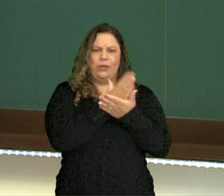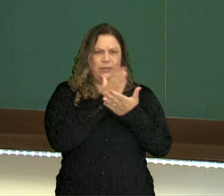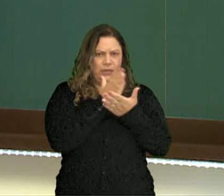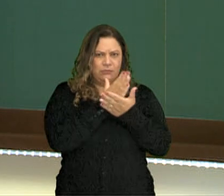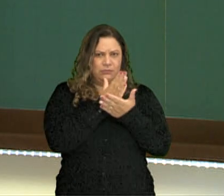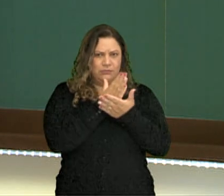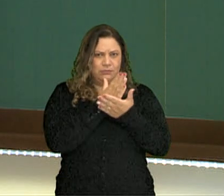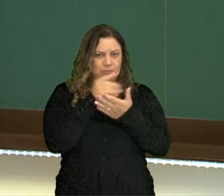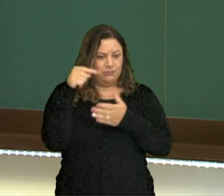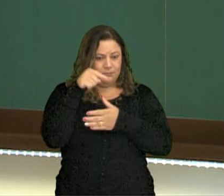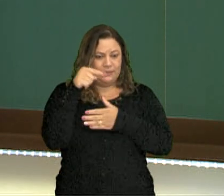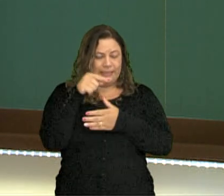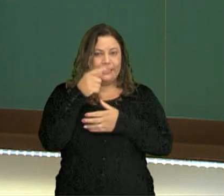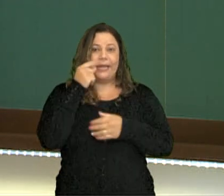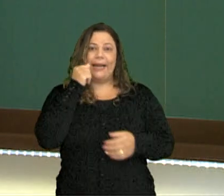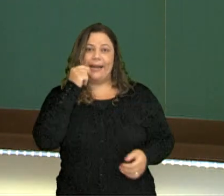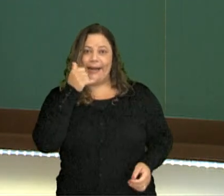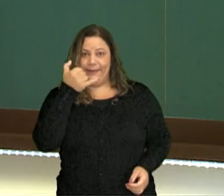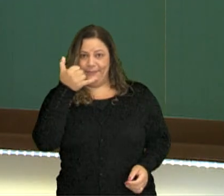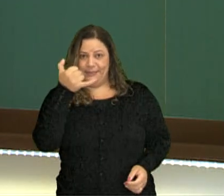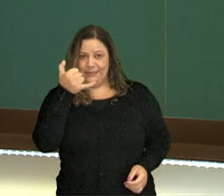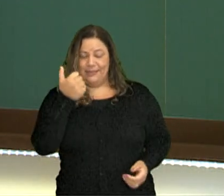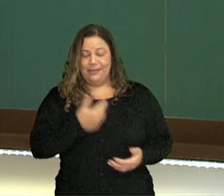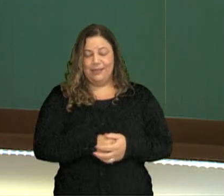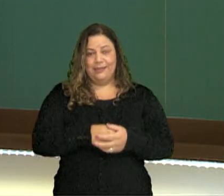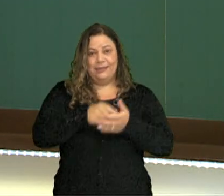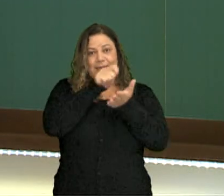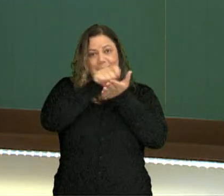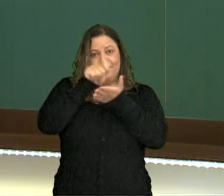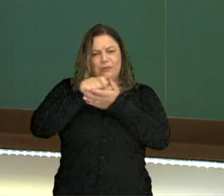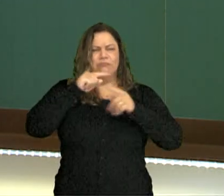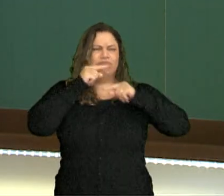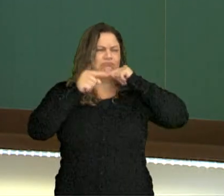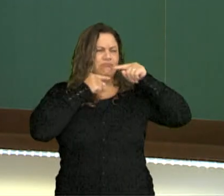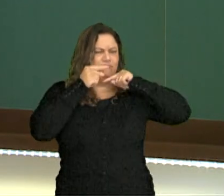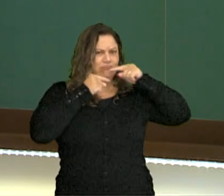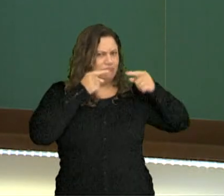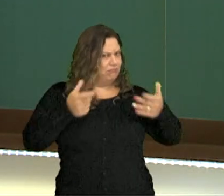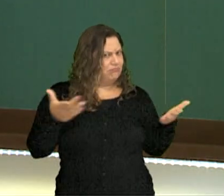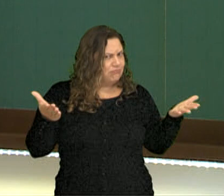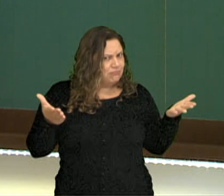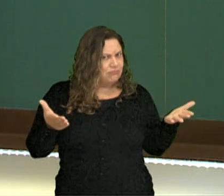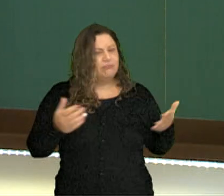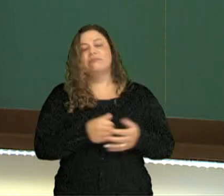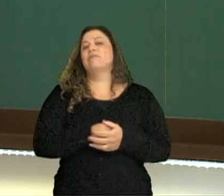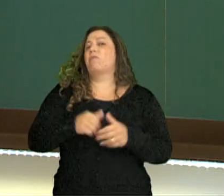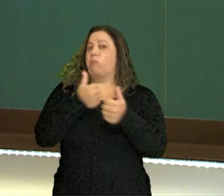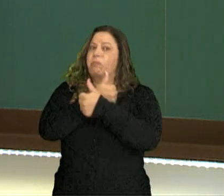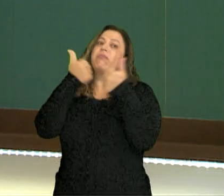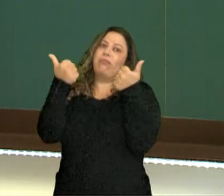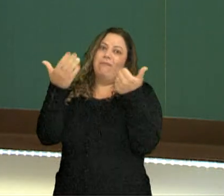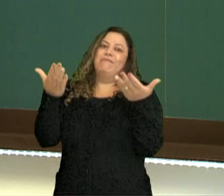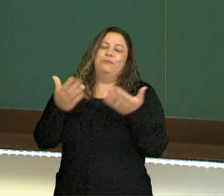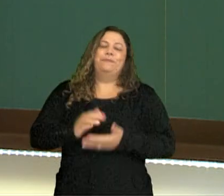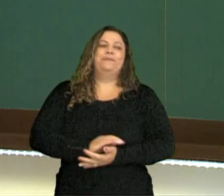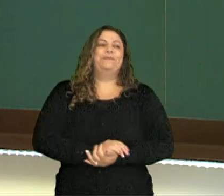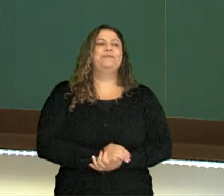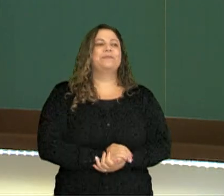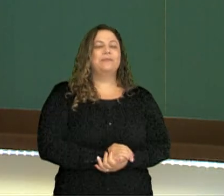lado? Lápis e caneta? Anotando as dúvidas? Ah, muito bem.